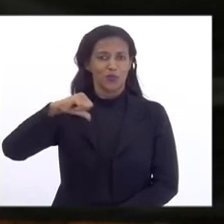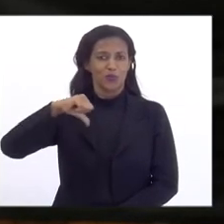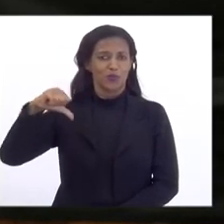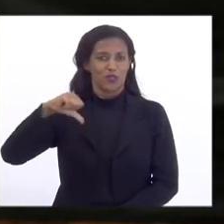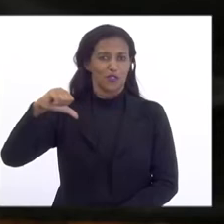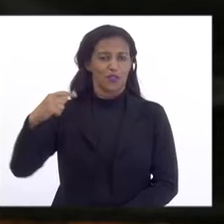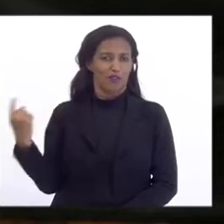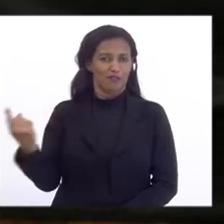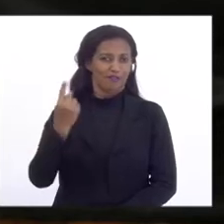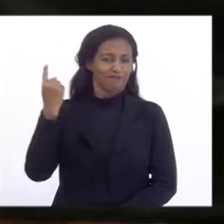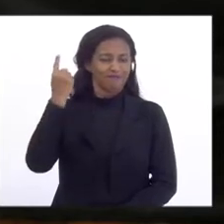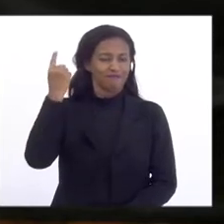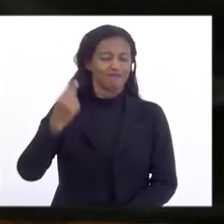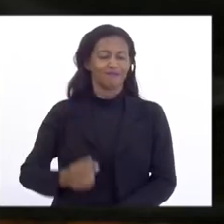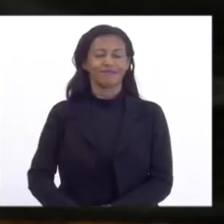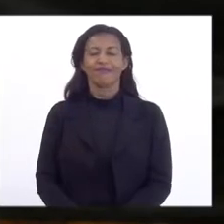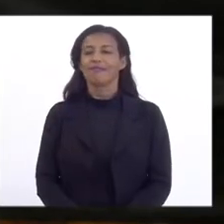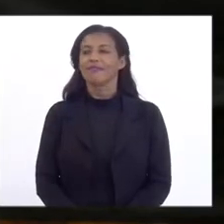Muito bem.